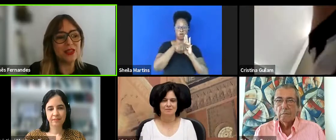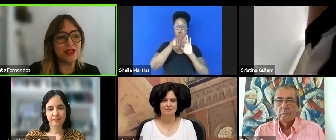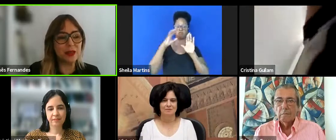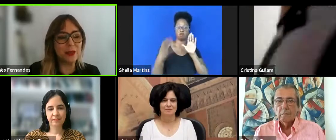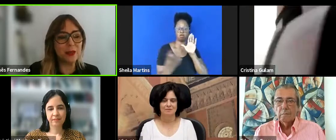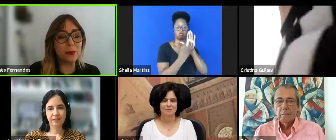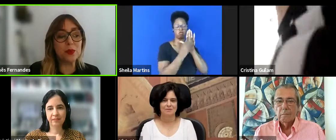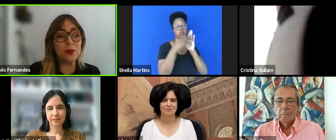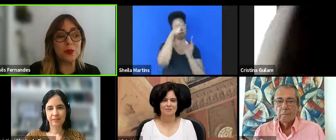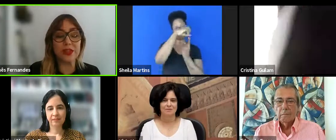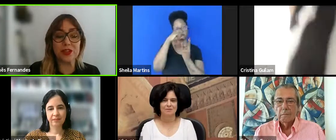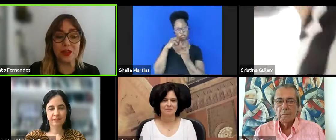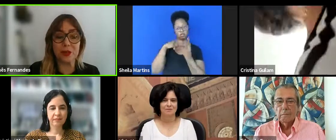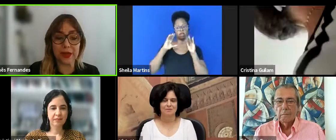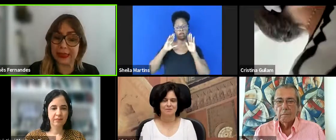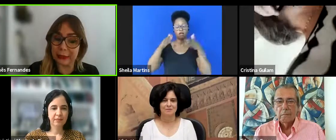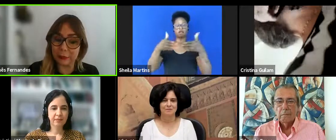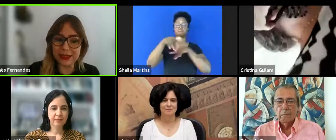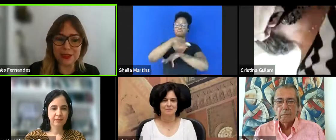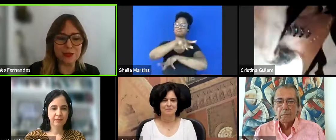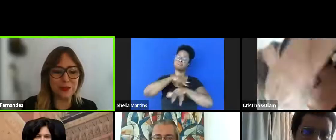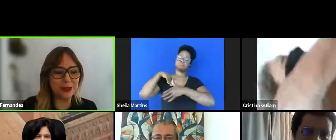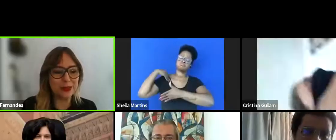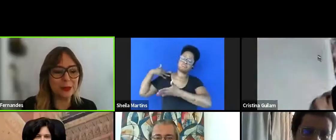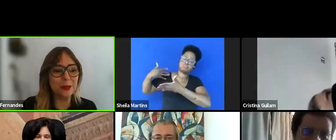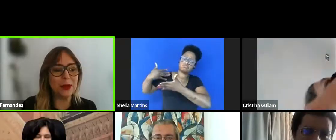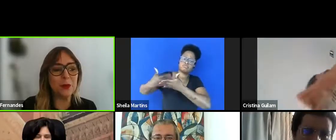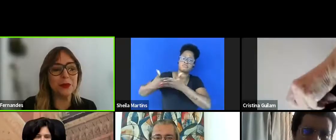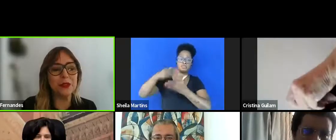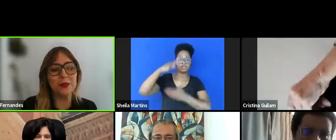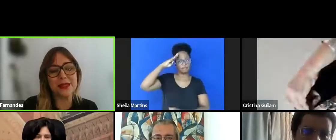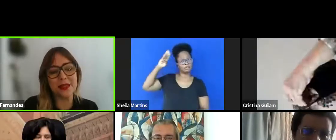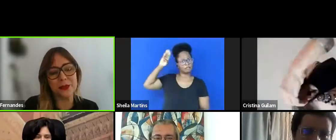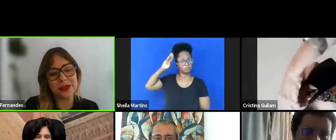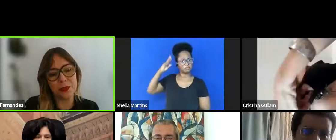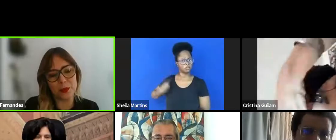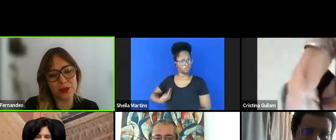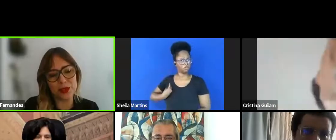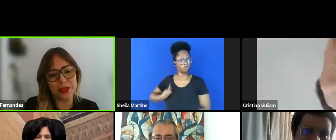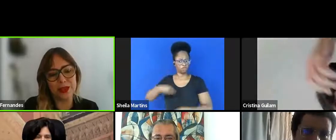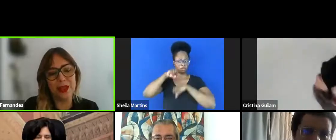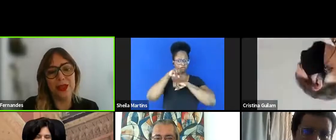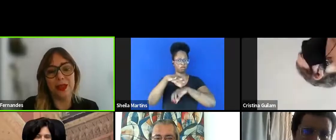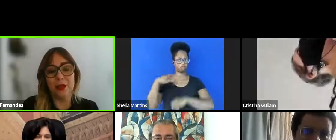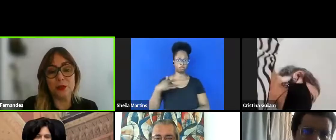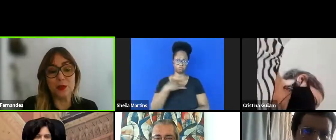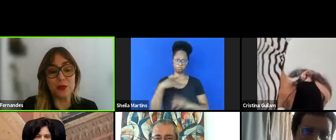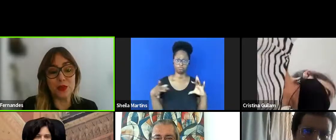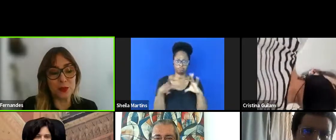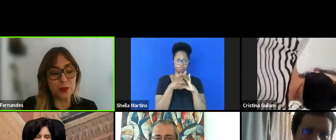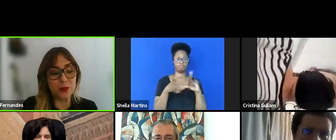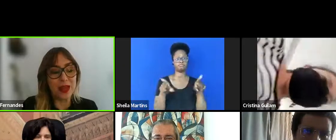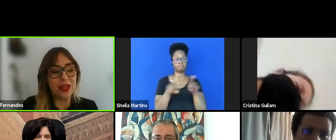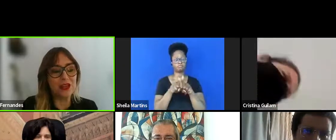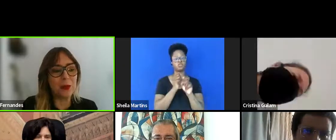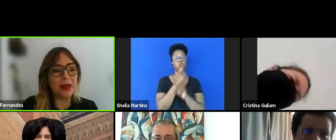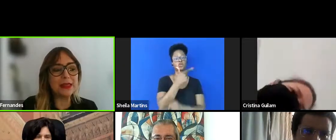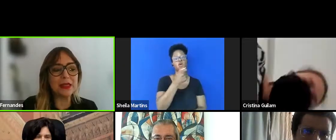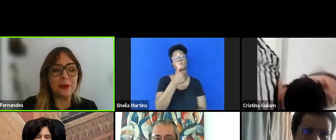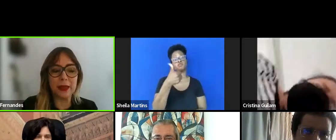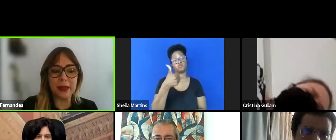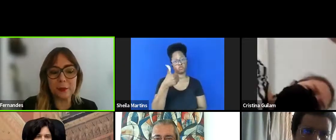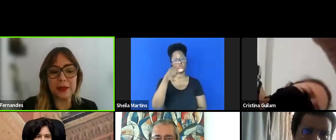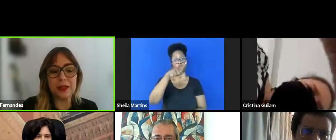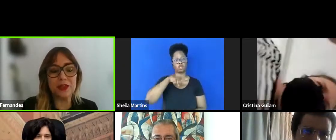e se distingue sua trajetória acadêmica e de vida no campo da educação e saúde. Em 2021, a